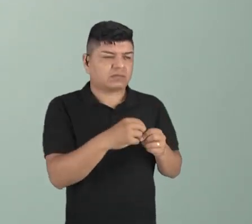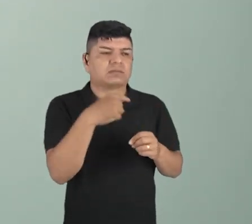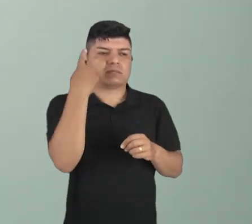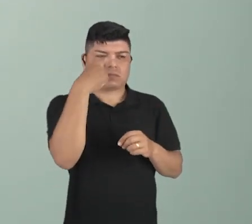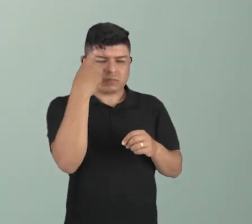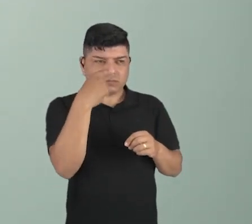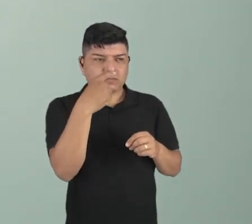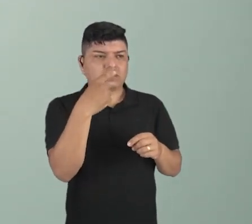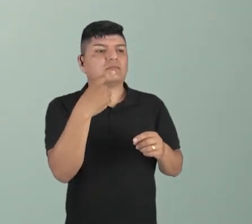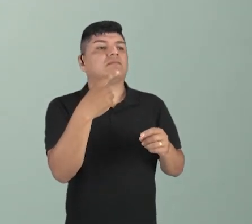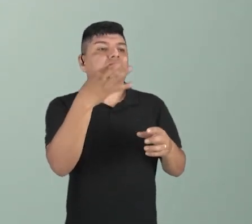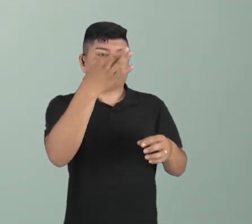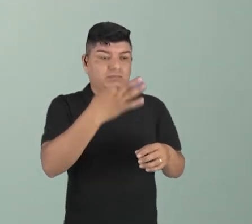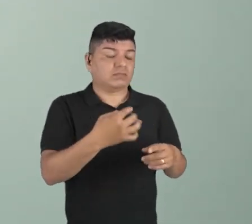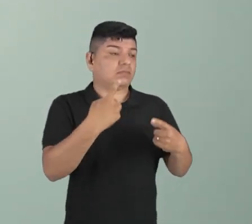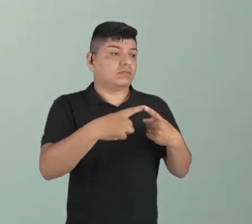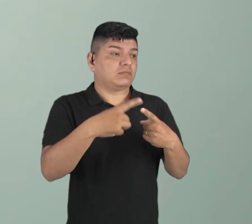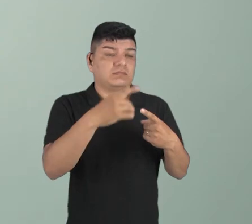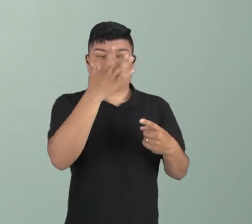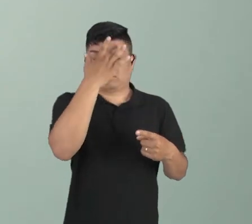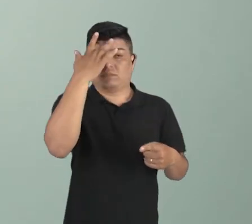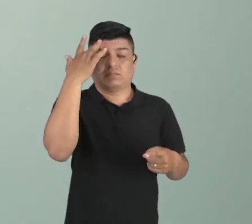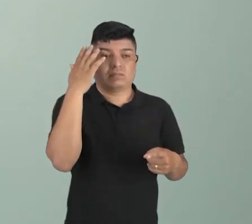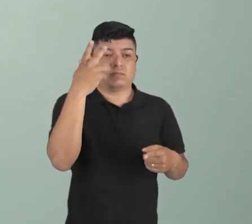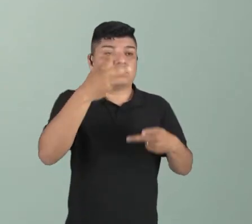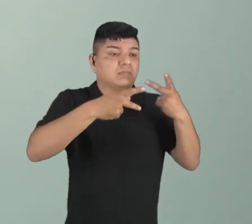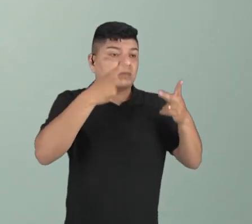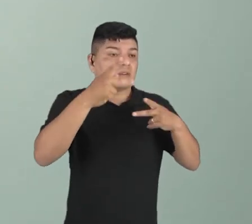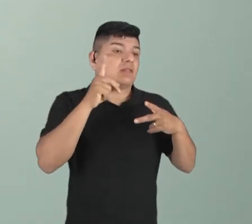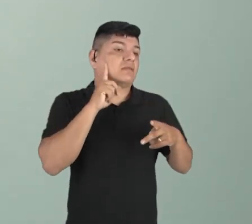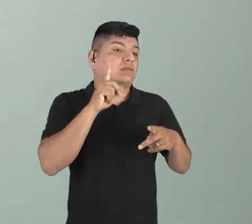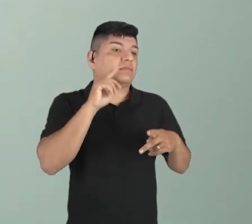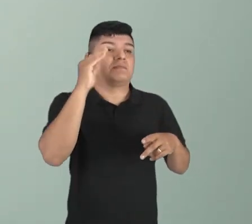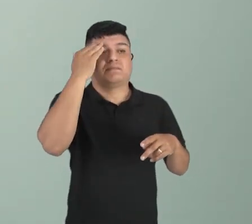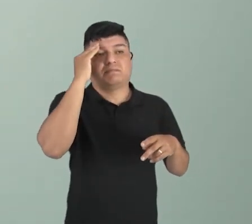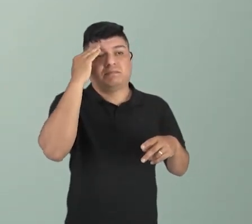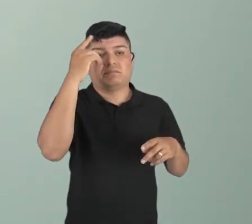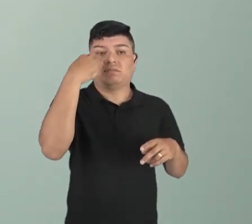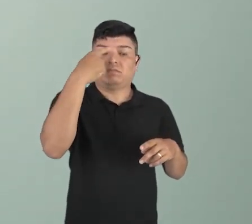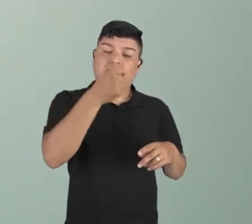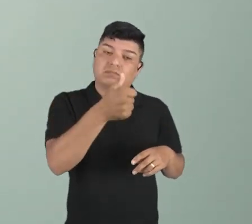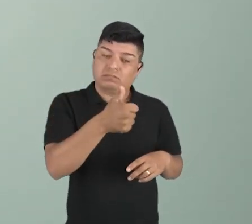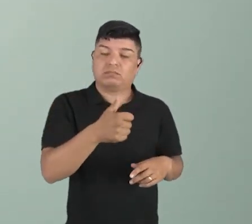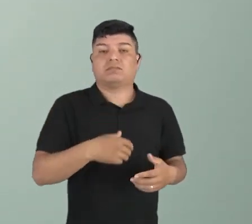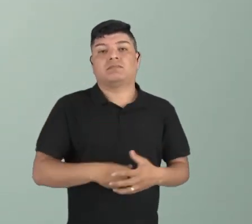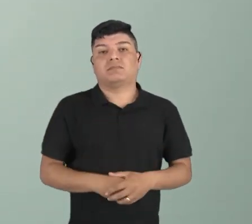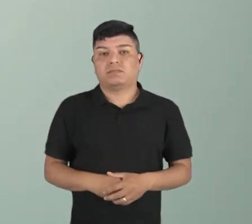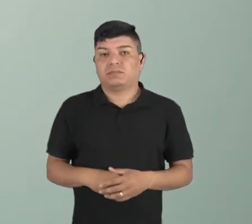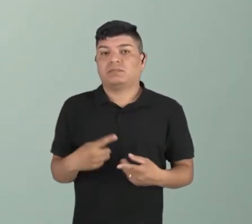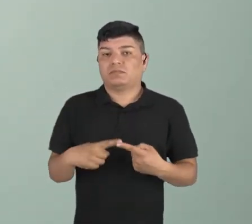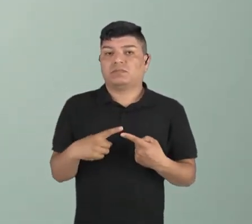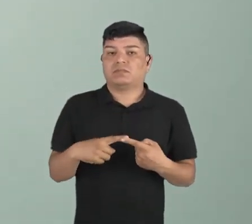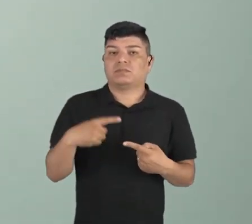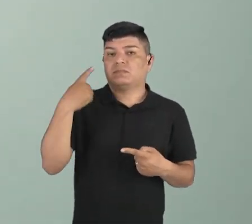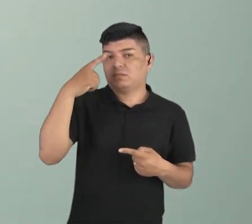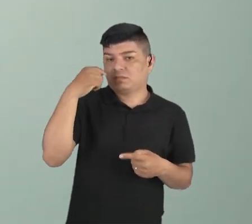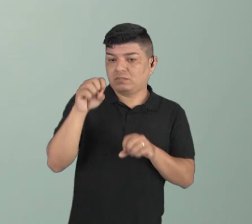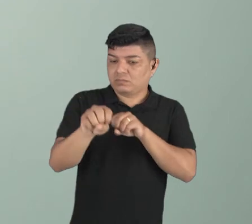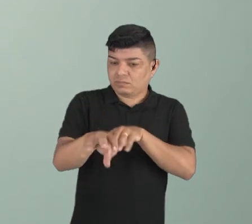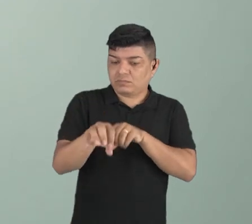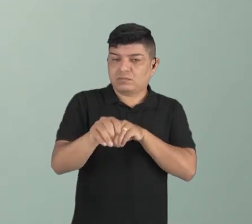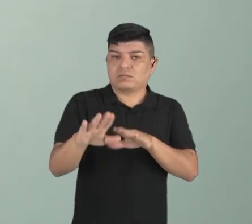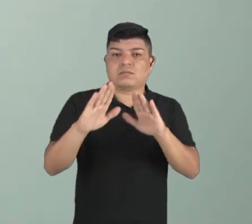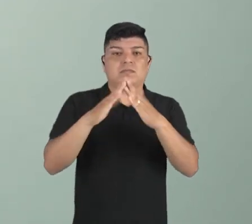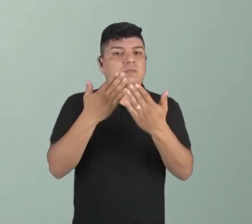Porque as pessoas que falam inglês, elas também entendem o espanhol, um pouco de espanhol, né? Até porque o espanhol também é ensinado nas